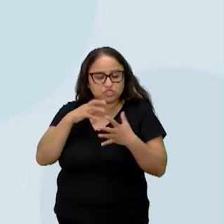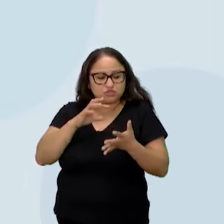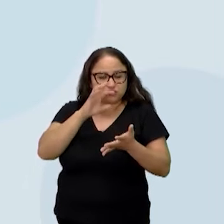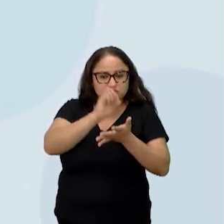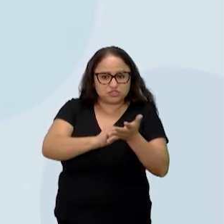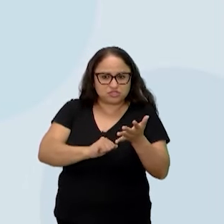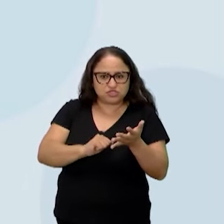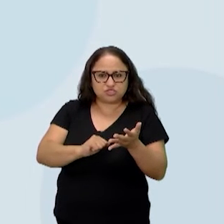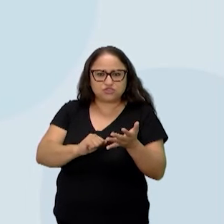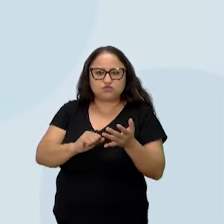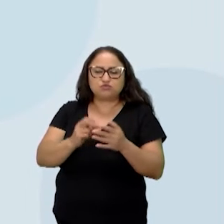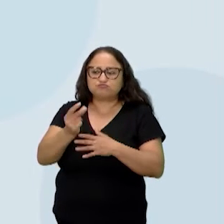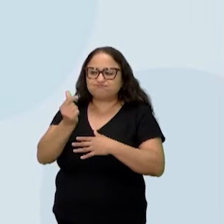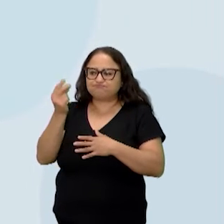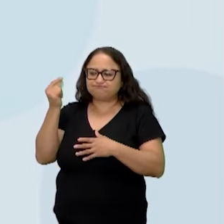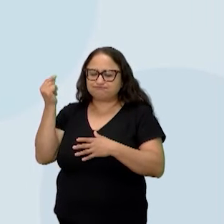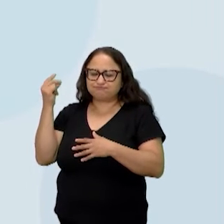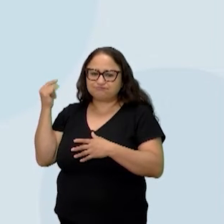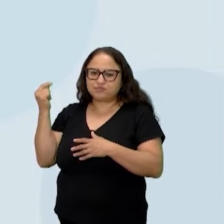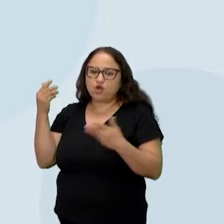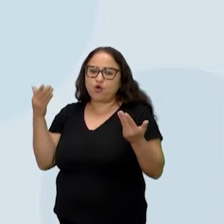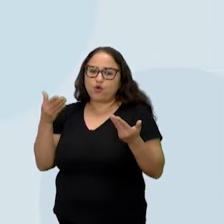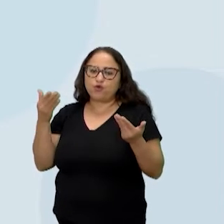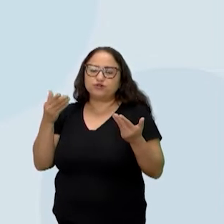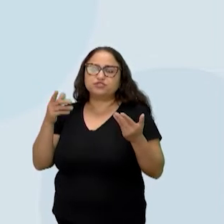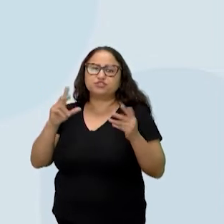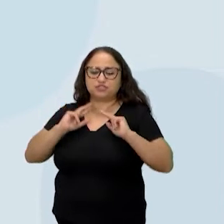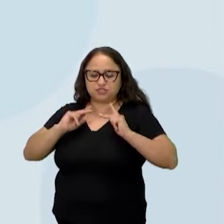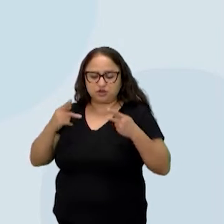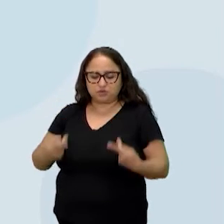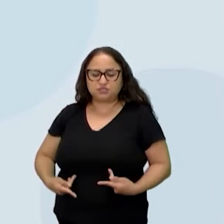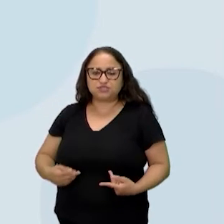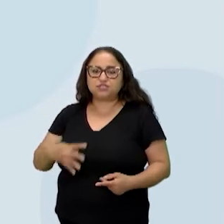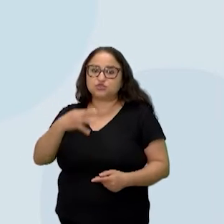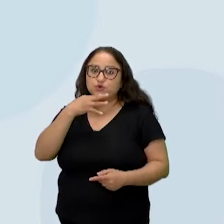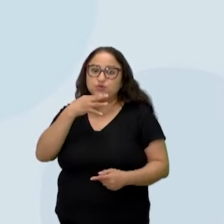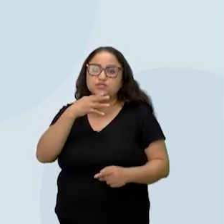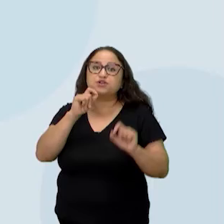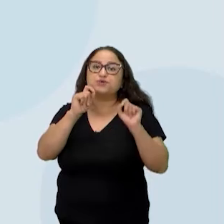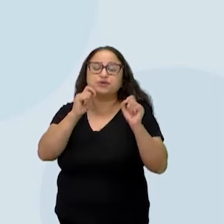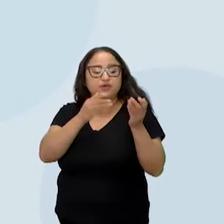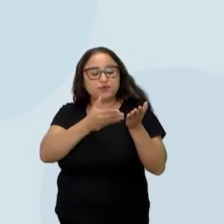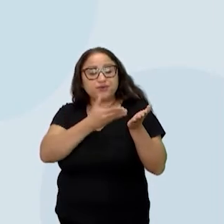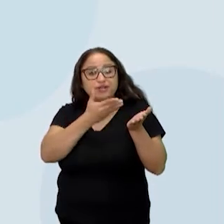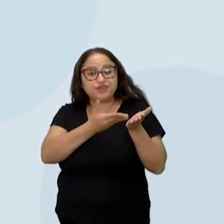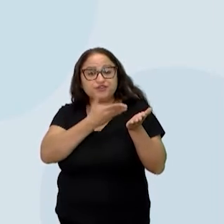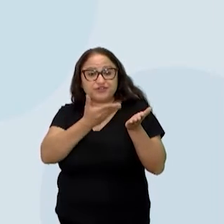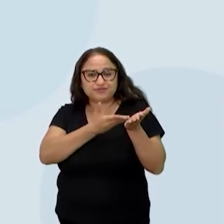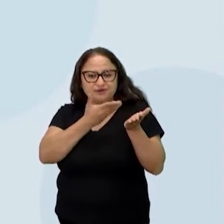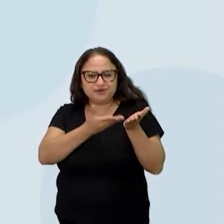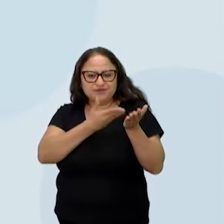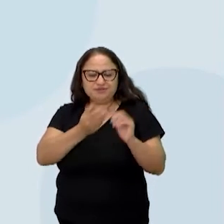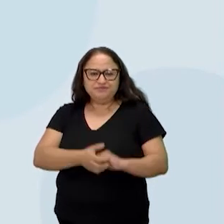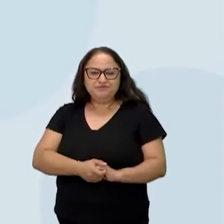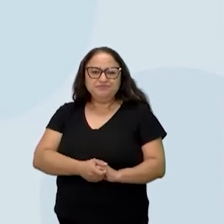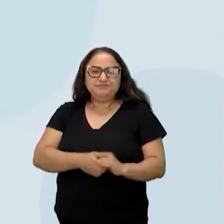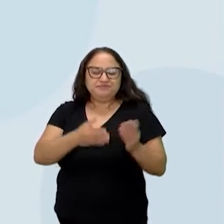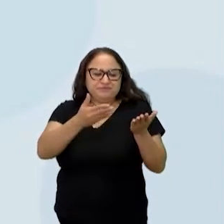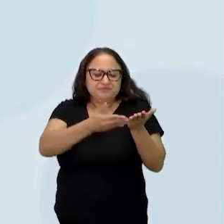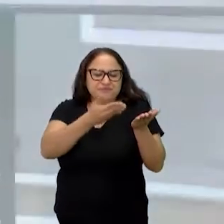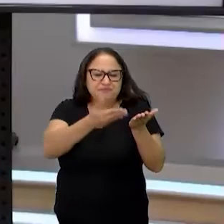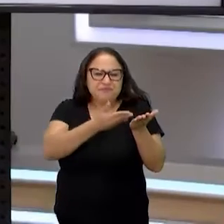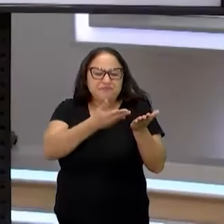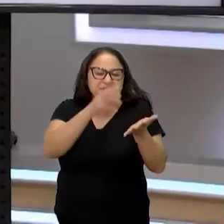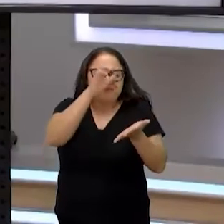de registro mais antigas, que a humanidade conheceu é justamente a questão do livro, tá? O livro ou